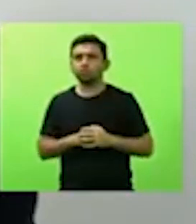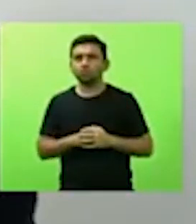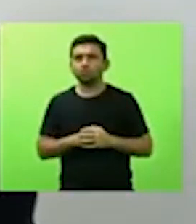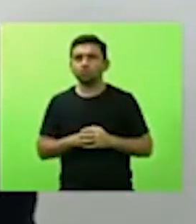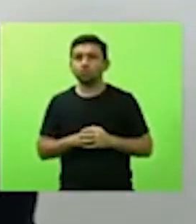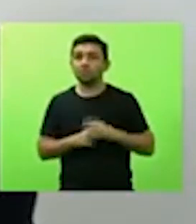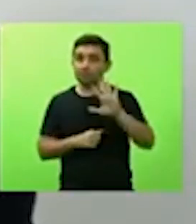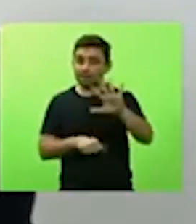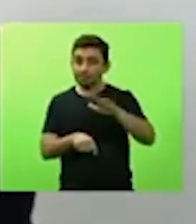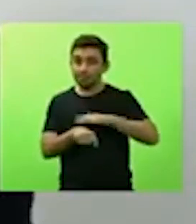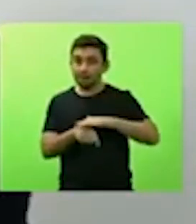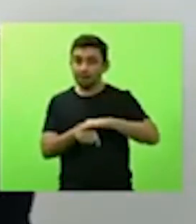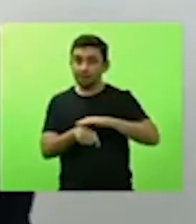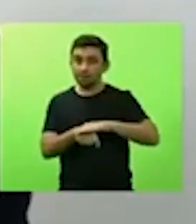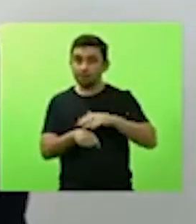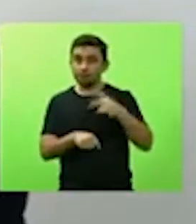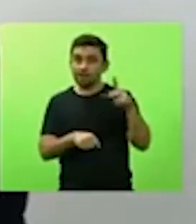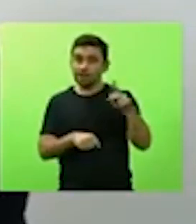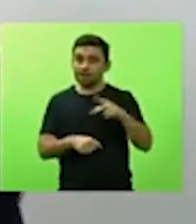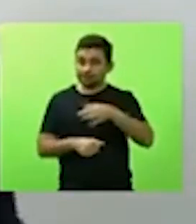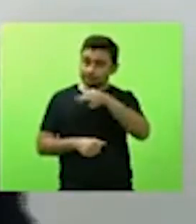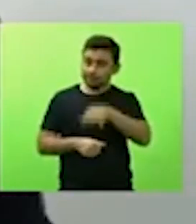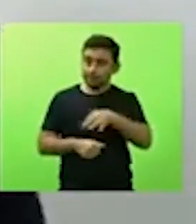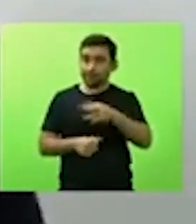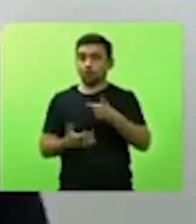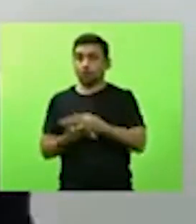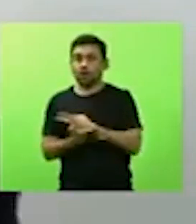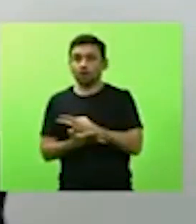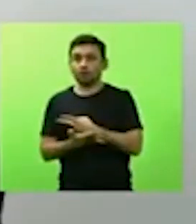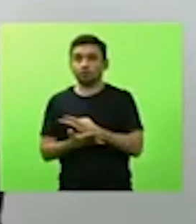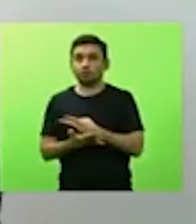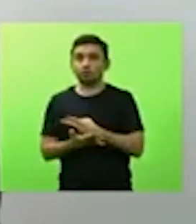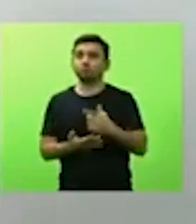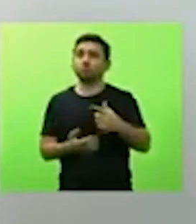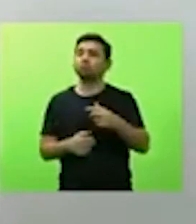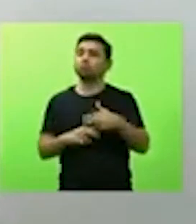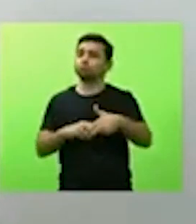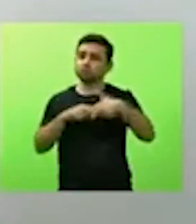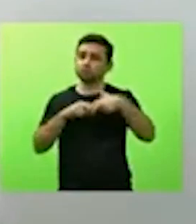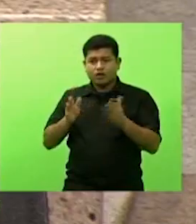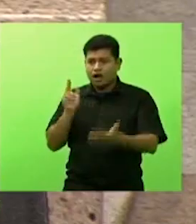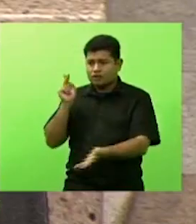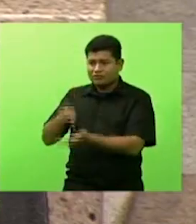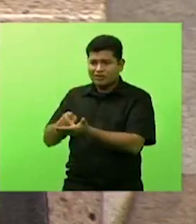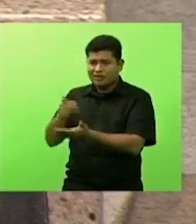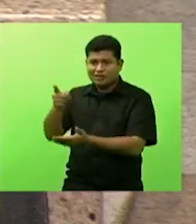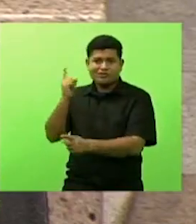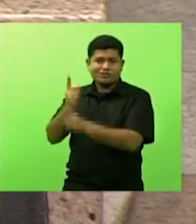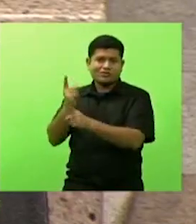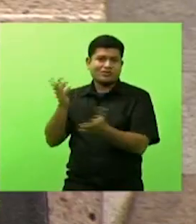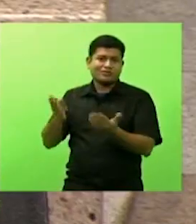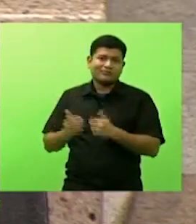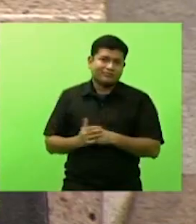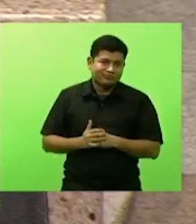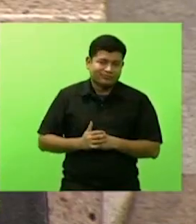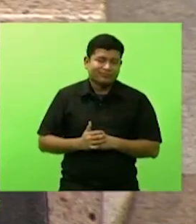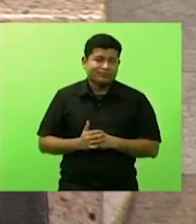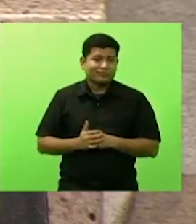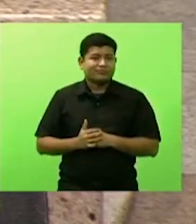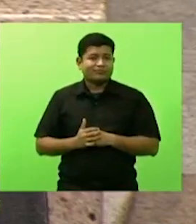Mas ele não disse se era certo ou se era errado. Para isso tem a Procuradoria-Geral do Estado.